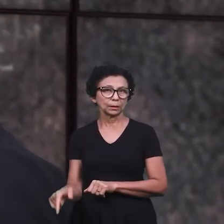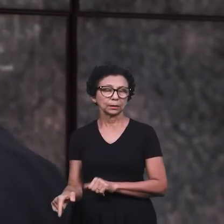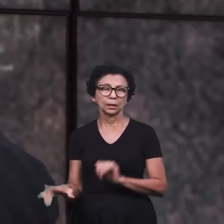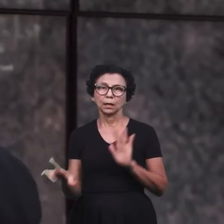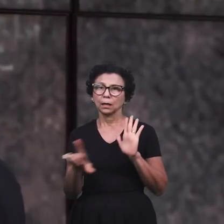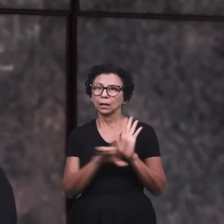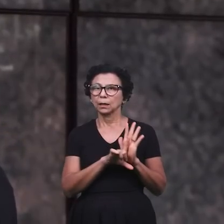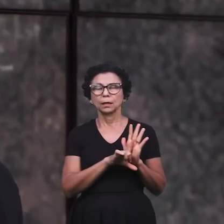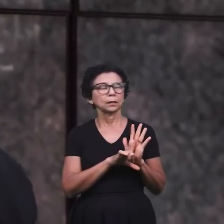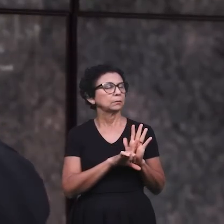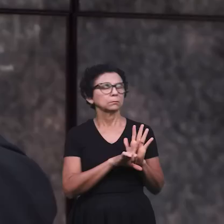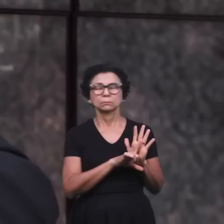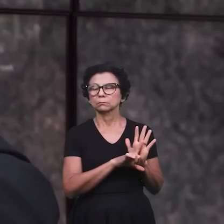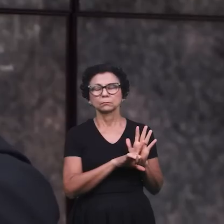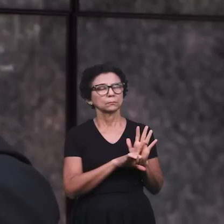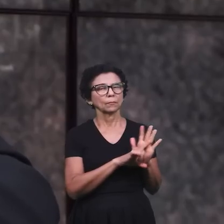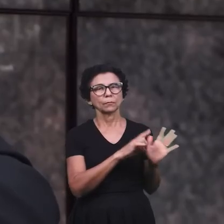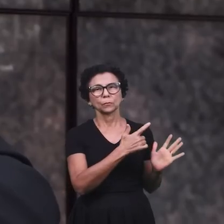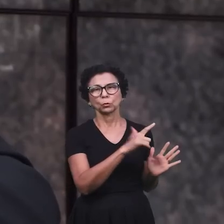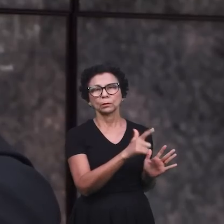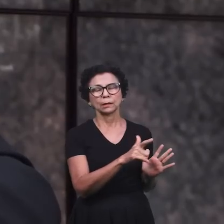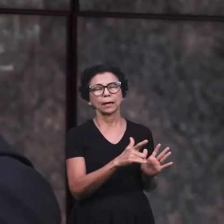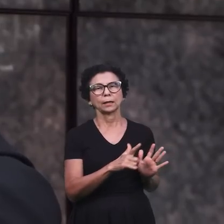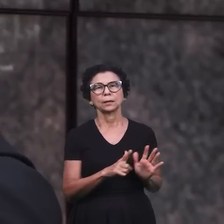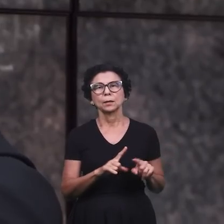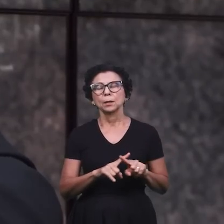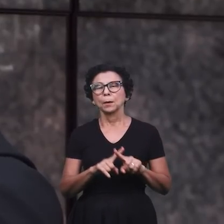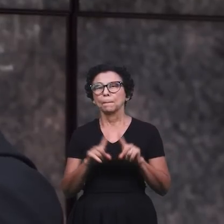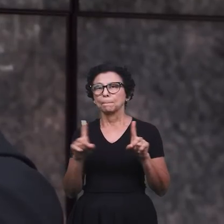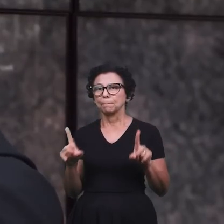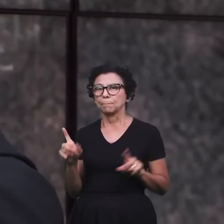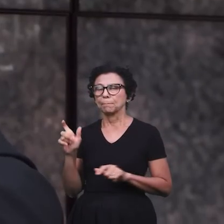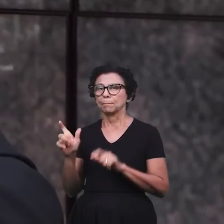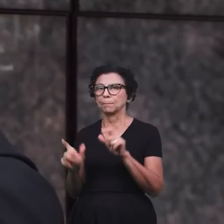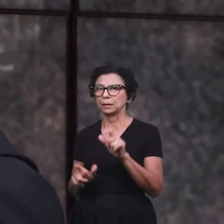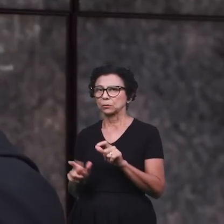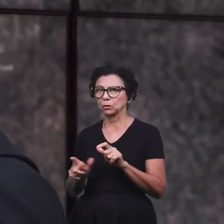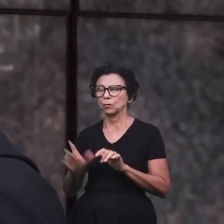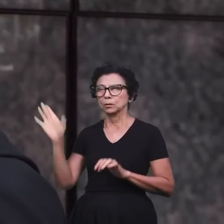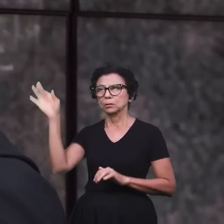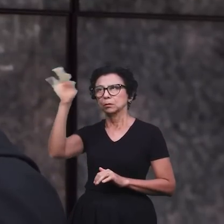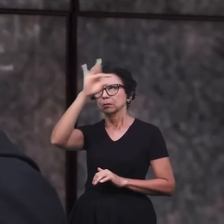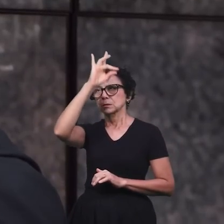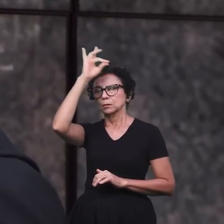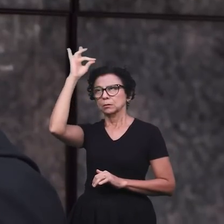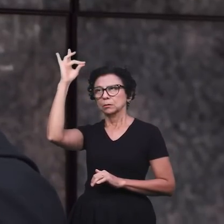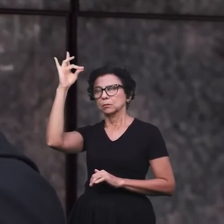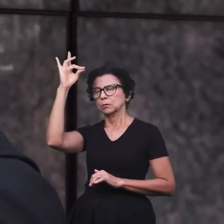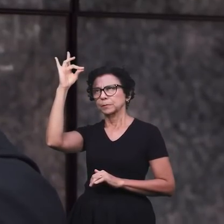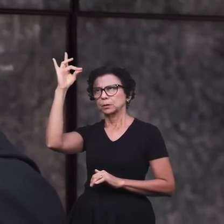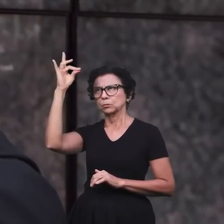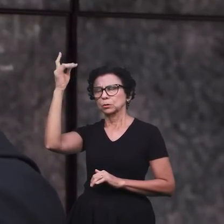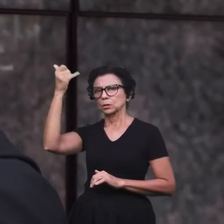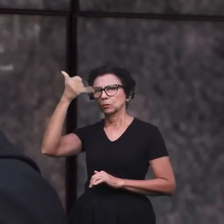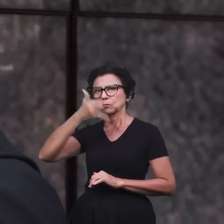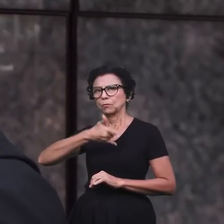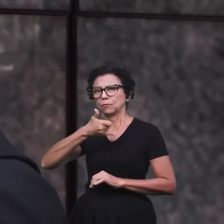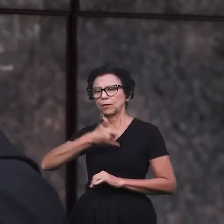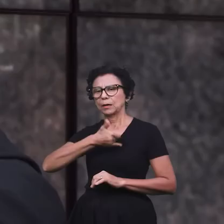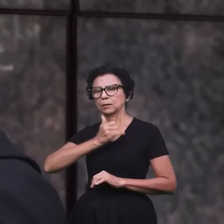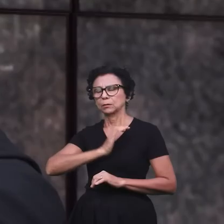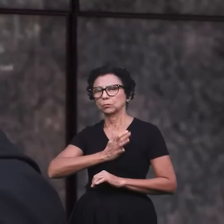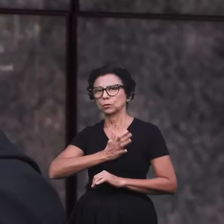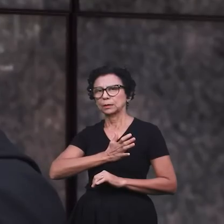lei, elas andam pela direção do Espírito Santo que fala, o Senhor fala à própria pessoa, a cada um de